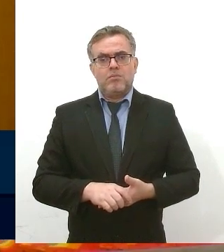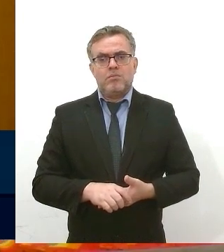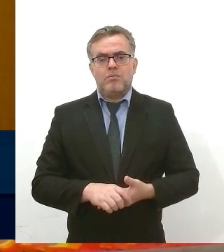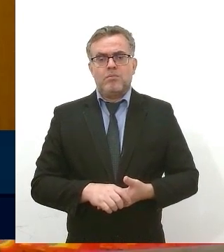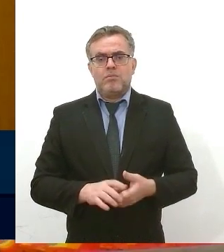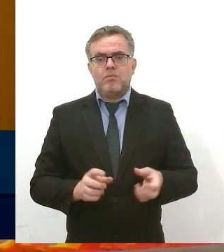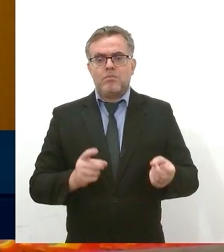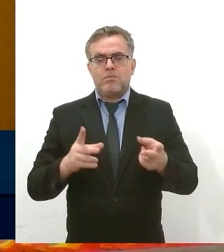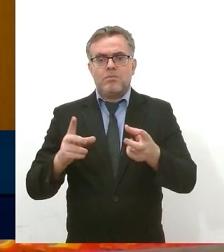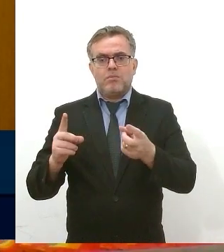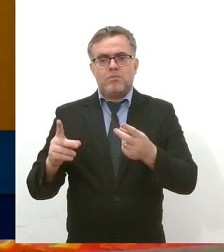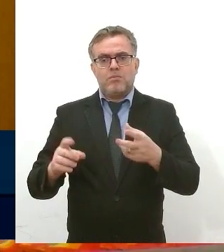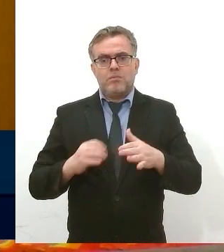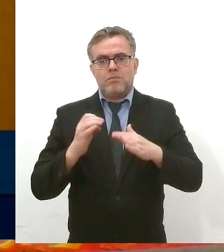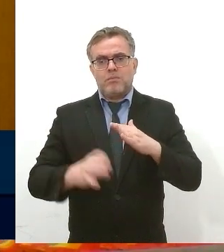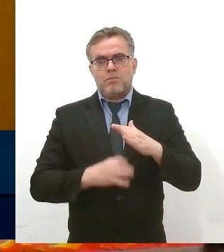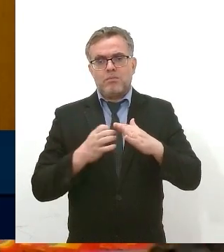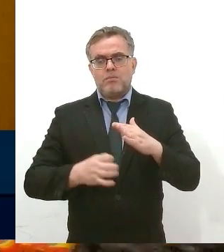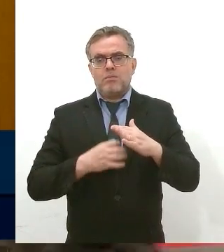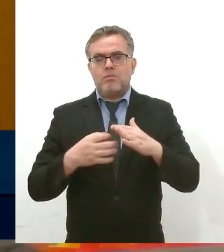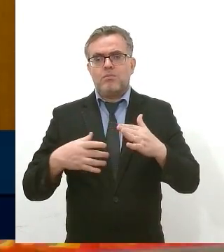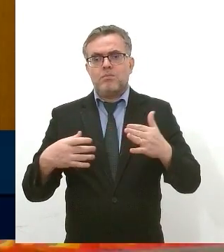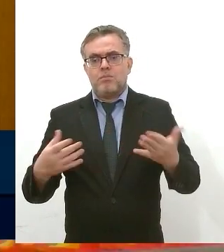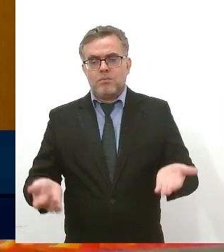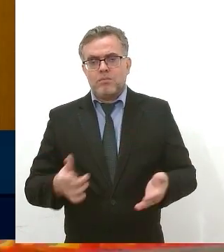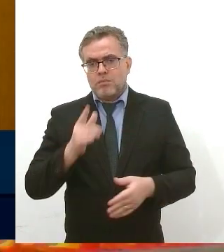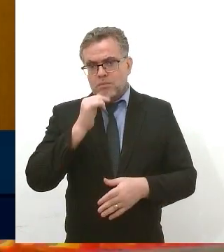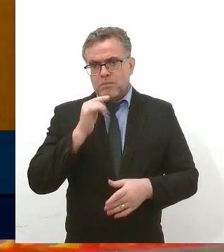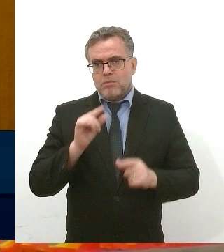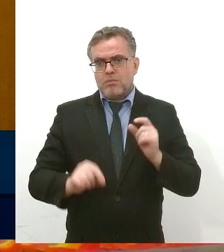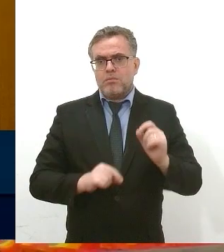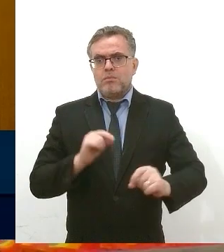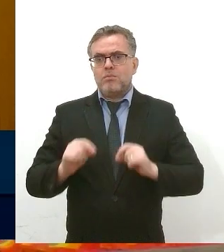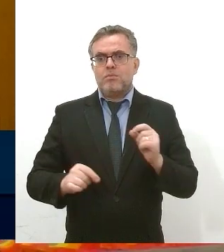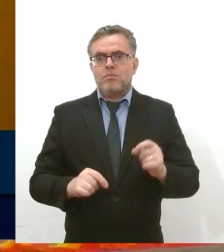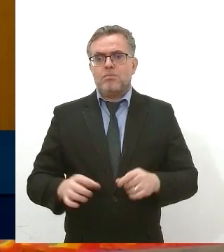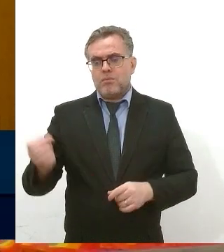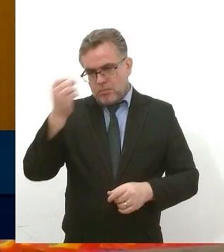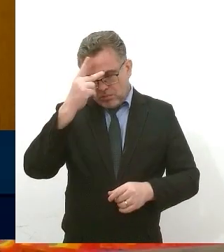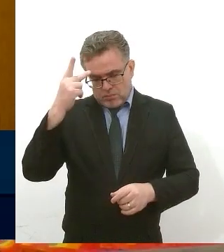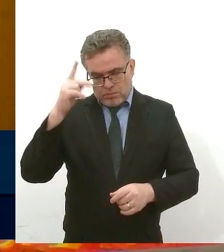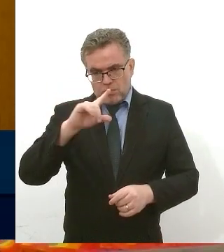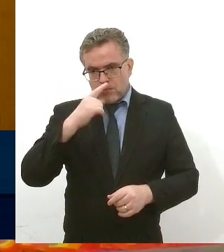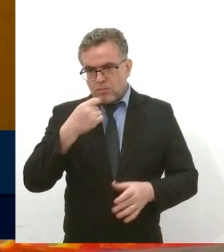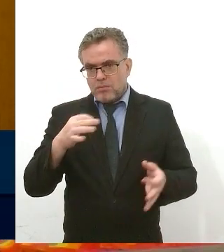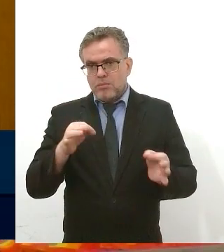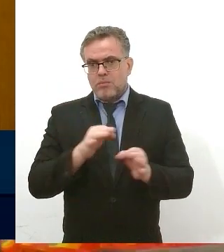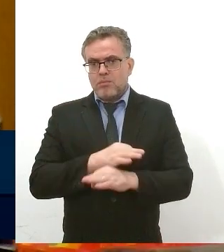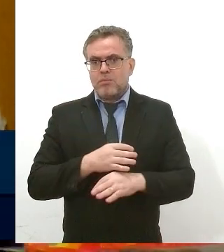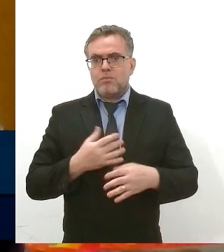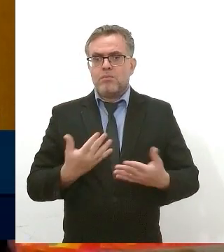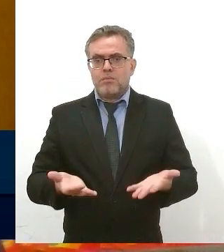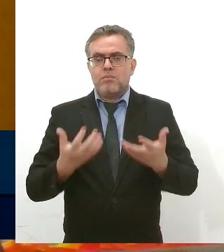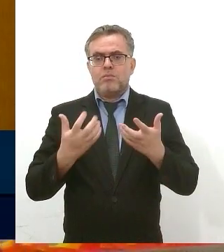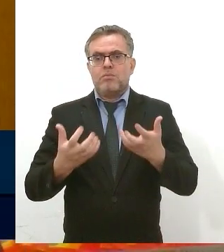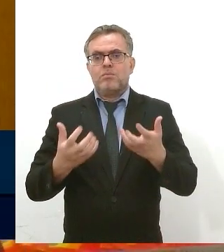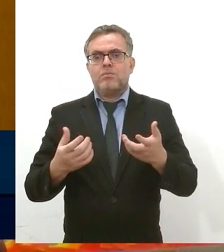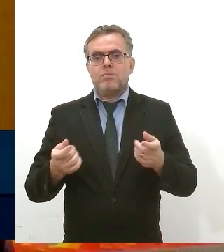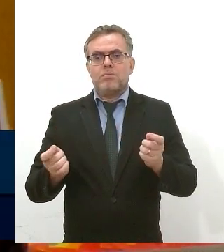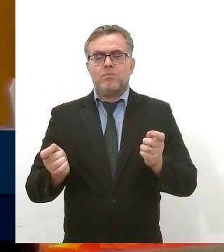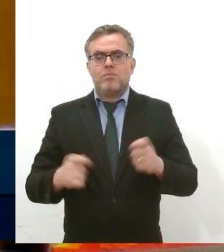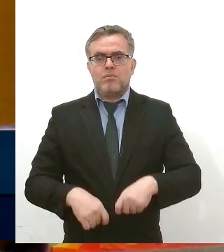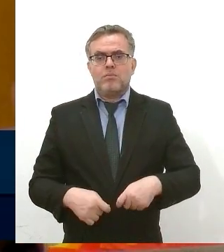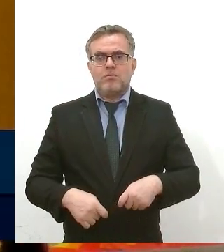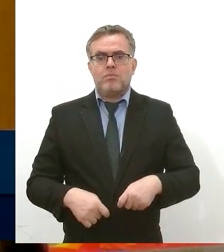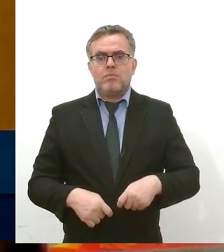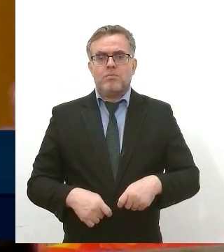de privatização que a Prefeitura Municipal de Aracaju está querendo implantar, né, com a